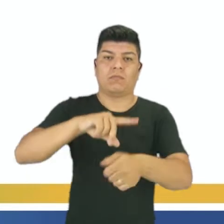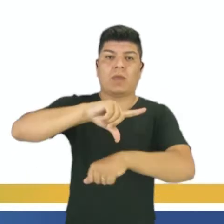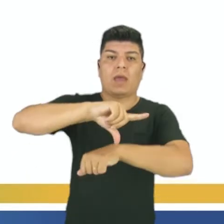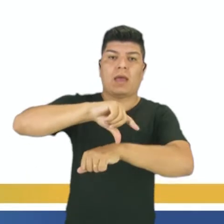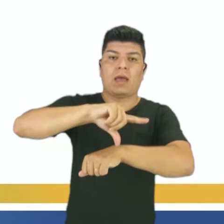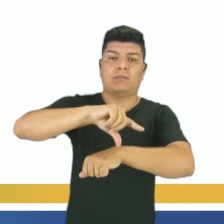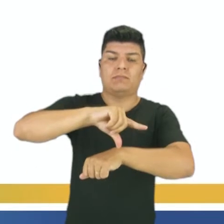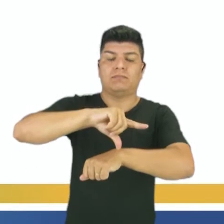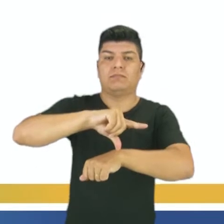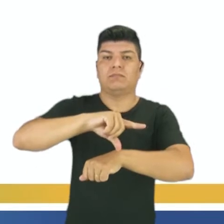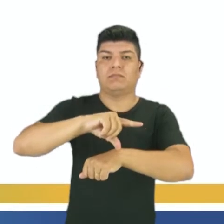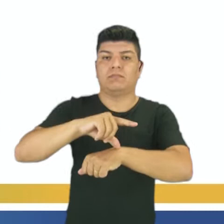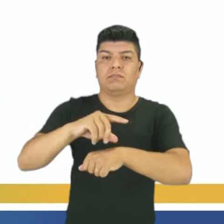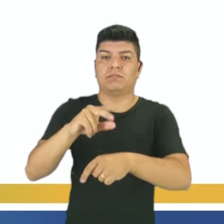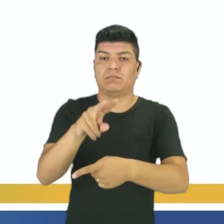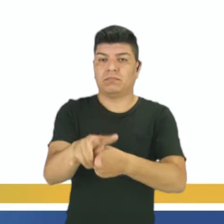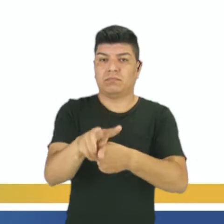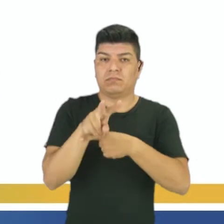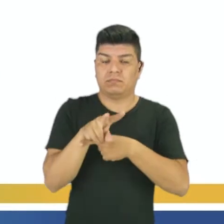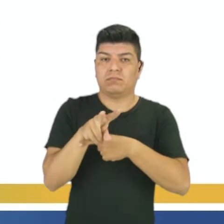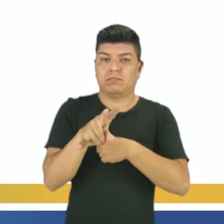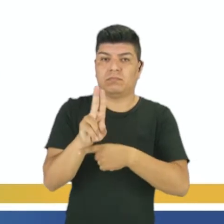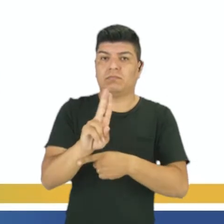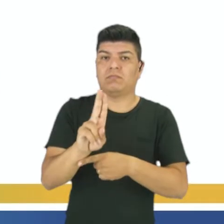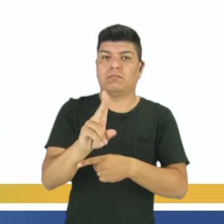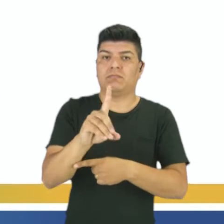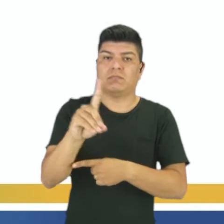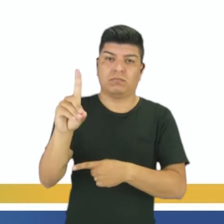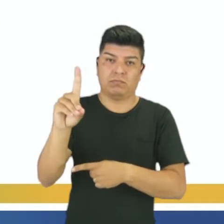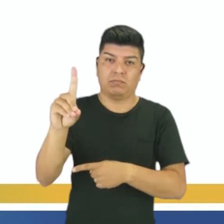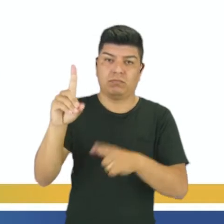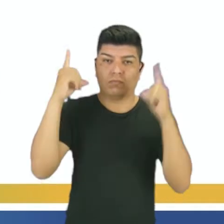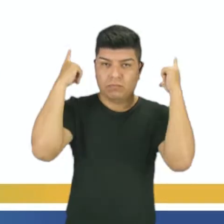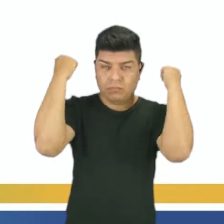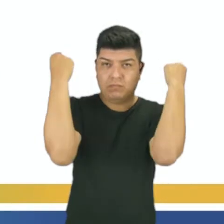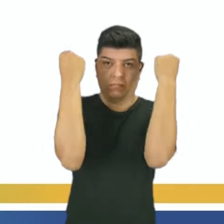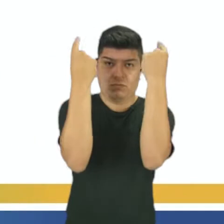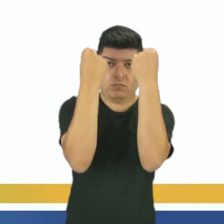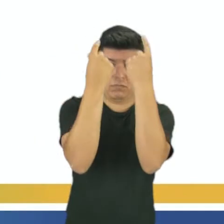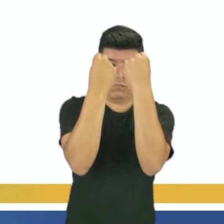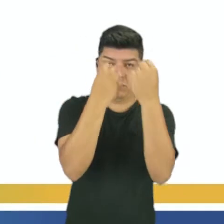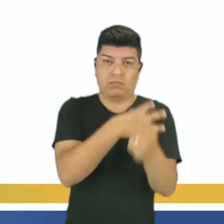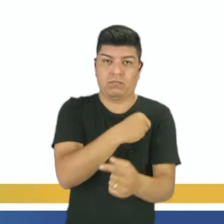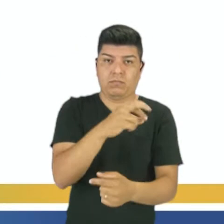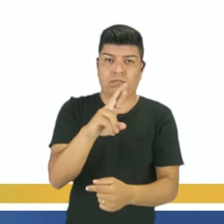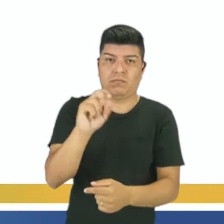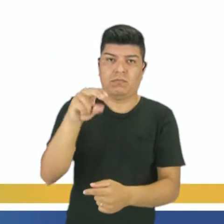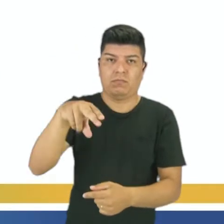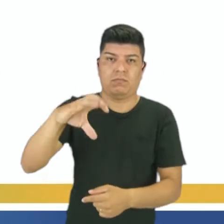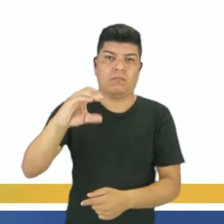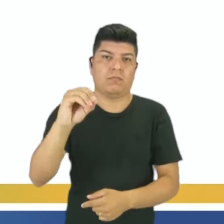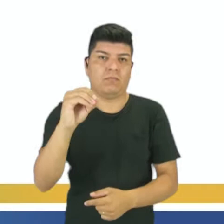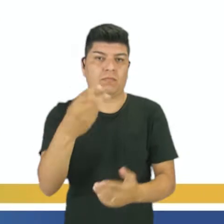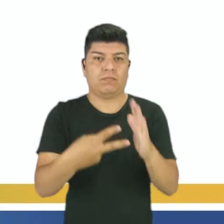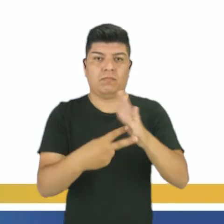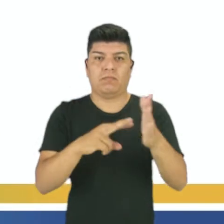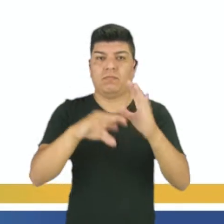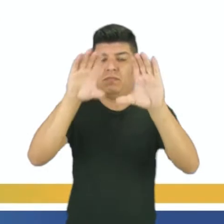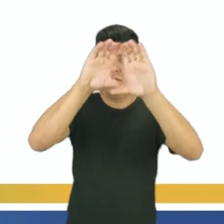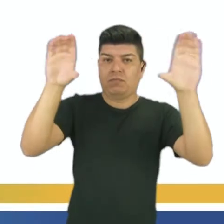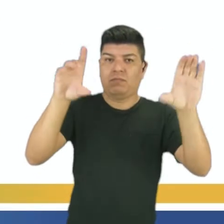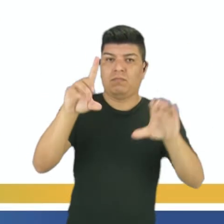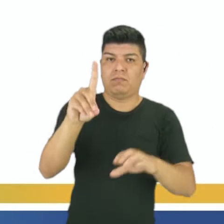nome emprestado do deus grego Cronos, né, filho de Urano, que significa céu, e Gaia,